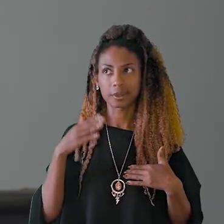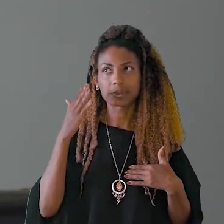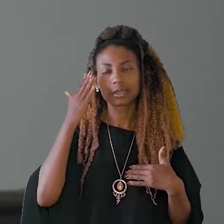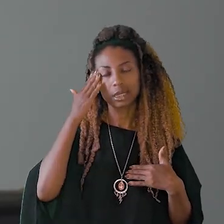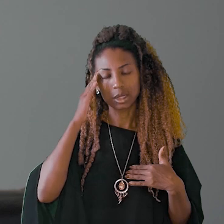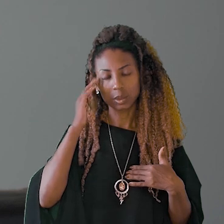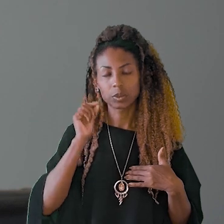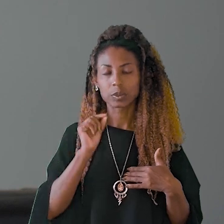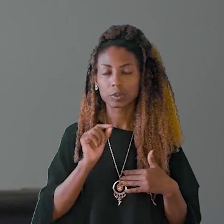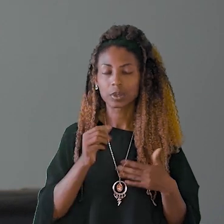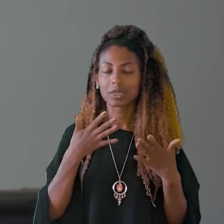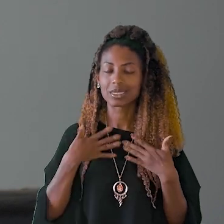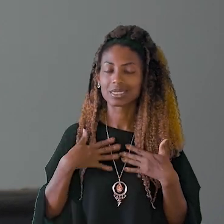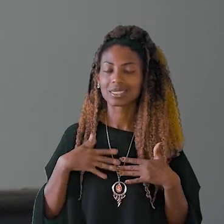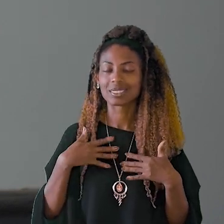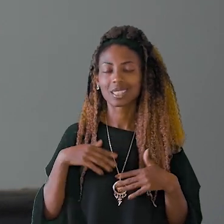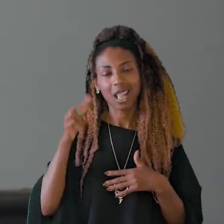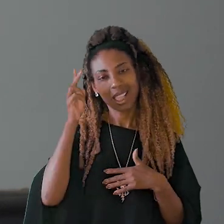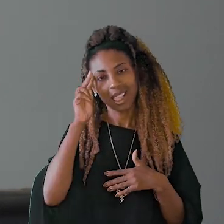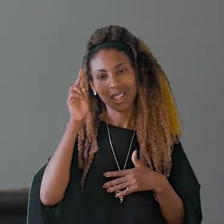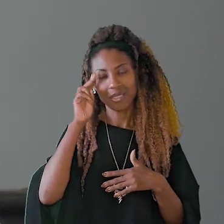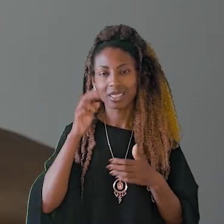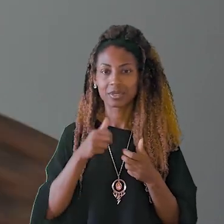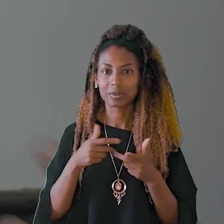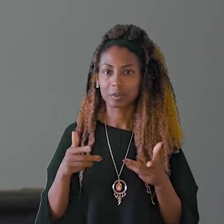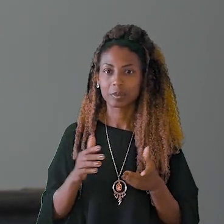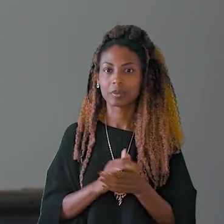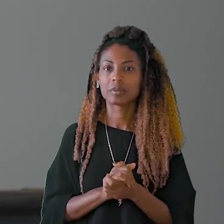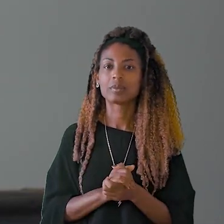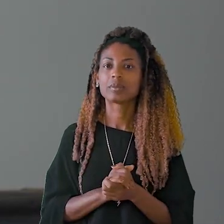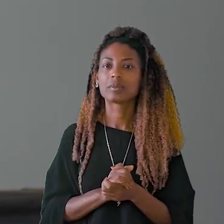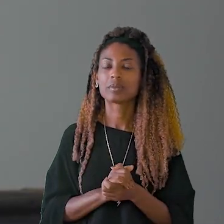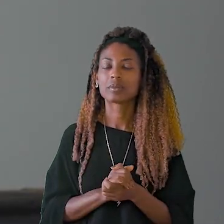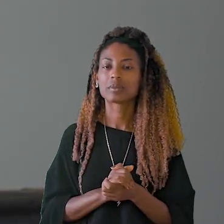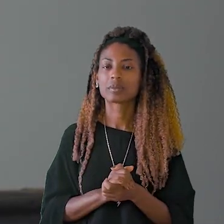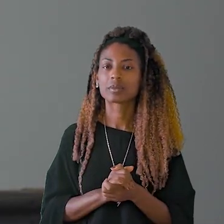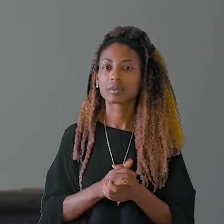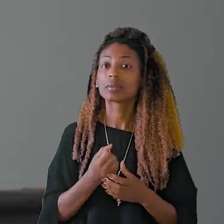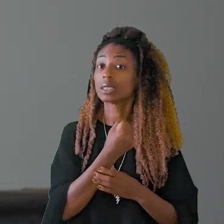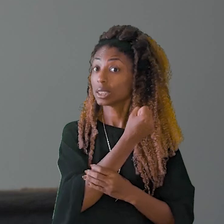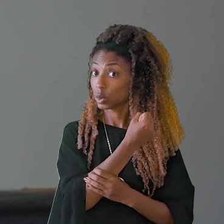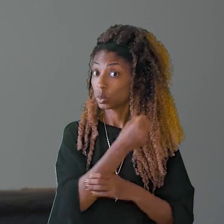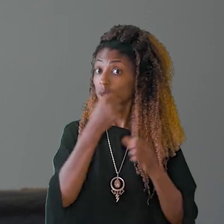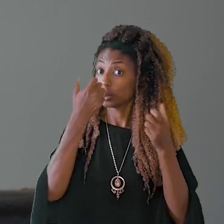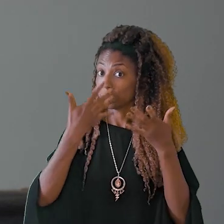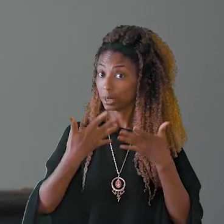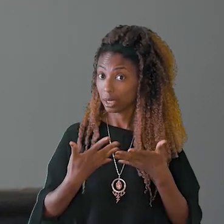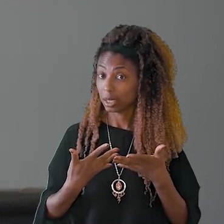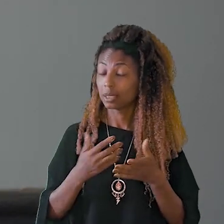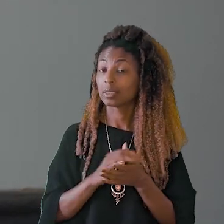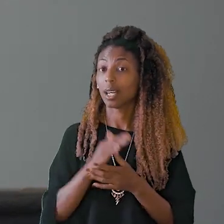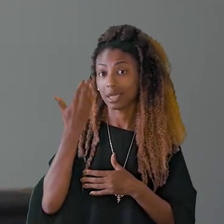Foi que me deixou mais tranquila. Aí eu lembrei do que aconteceu, né, dessas questões, né, que o eixo tinha falado comigo, comecei a lembrar disso.